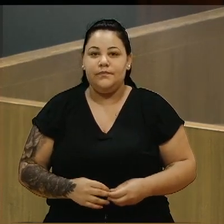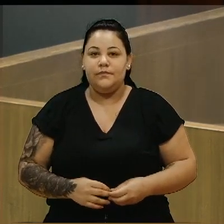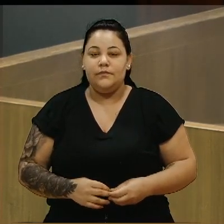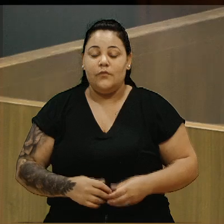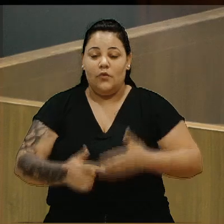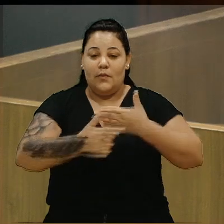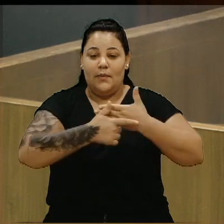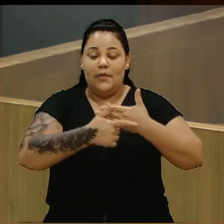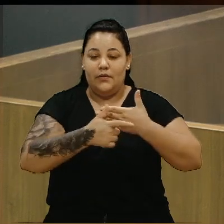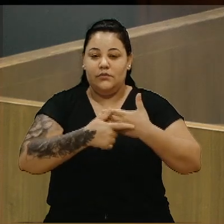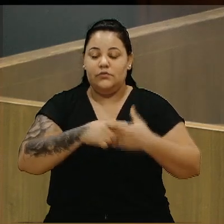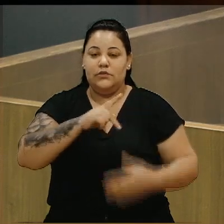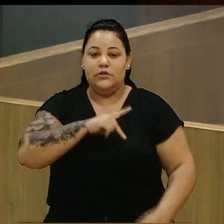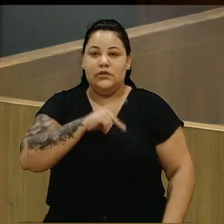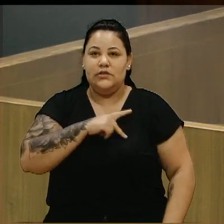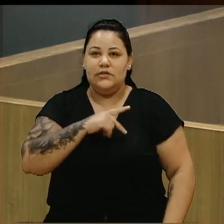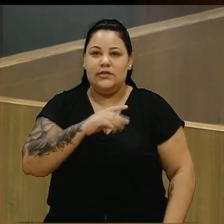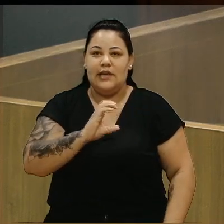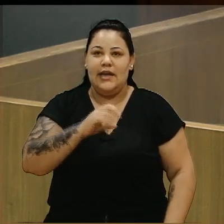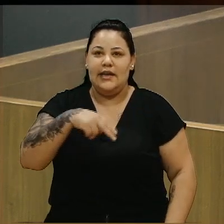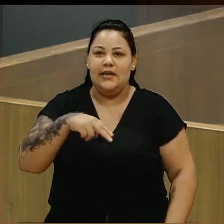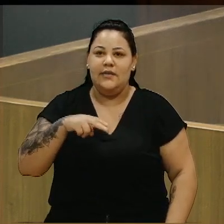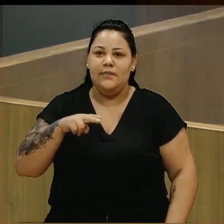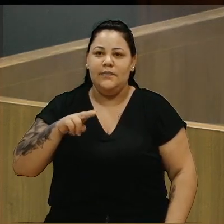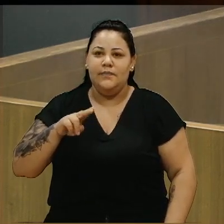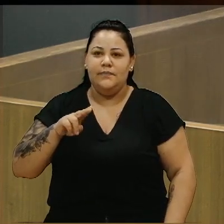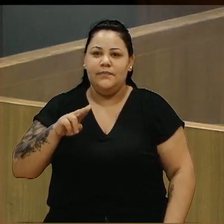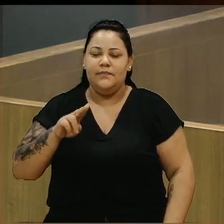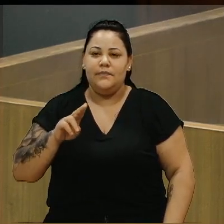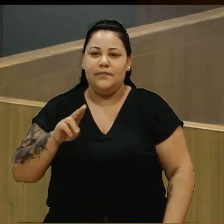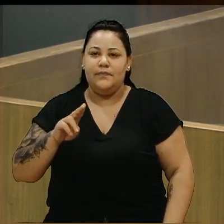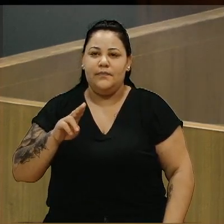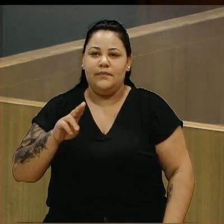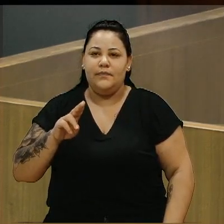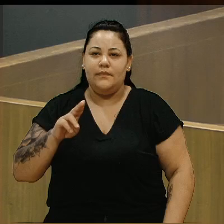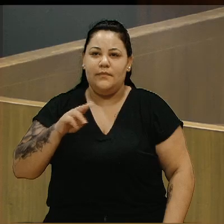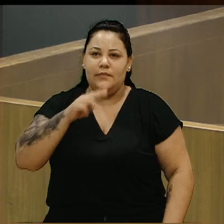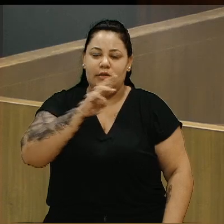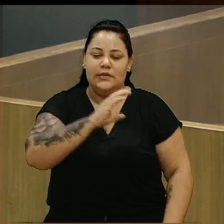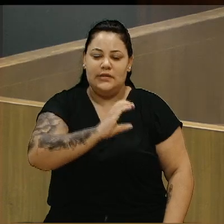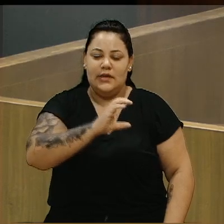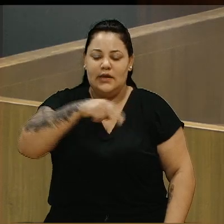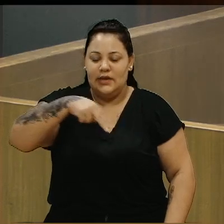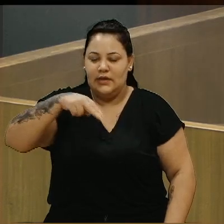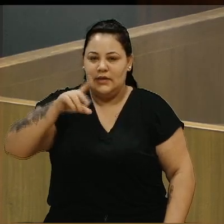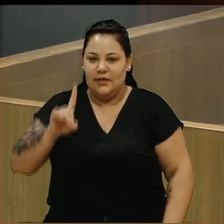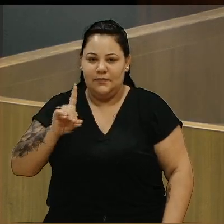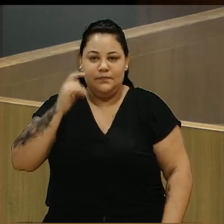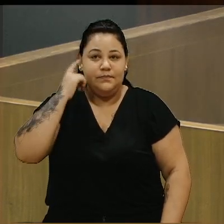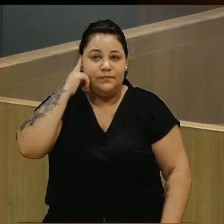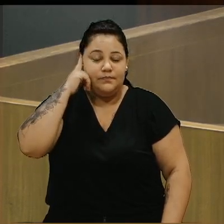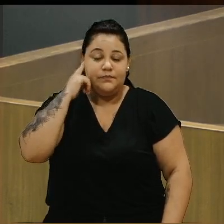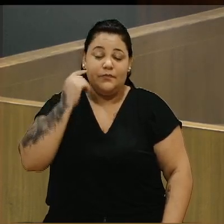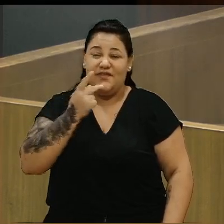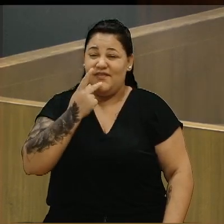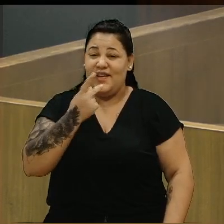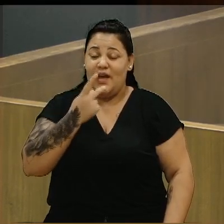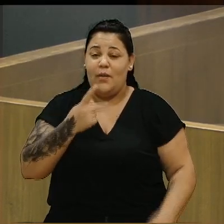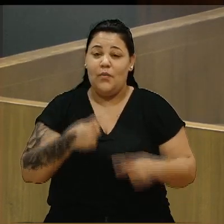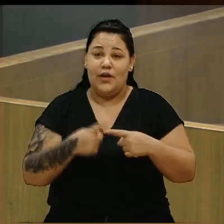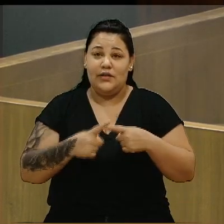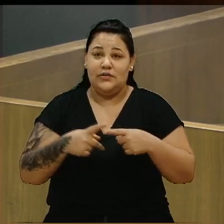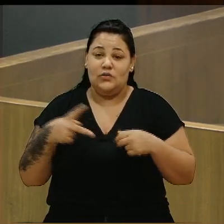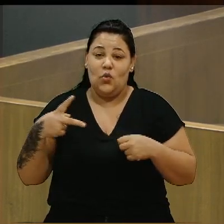vice-presidente do CMD, do Conselho Municipal do Desporto, venho aqui manifestar nossa profunda indignação diante do corte de R$800